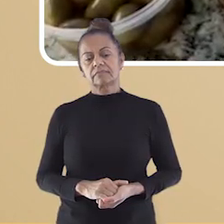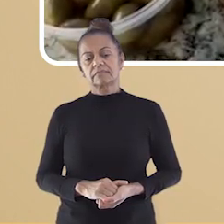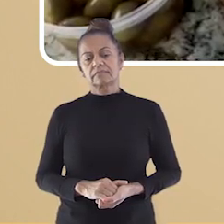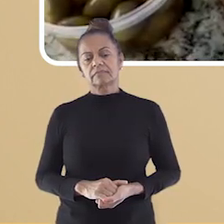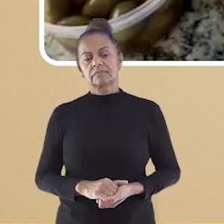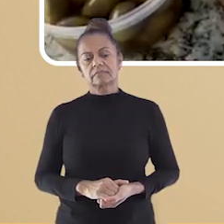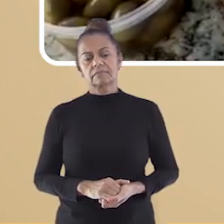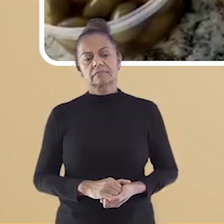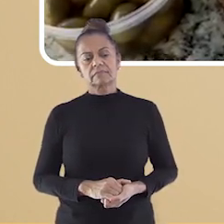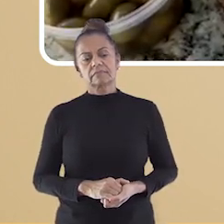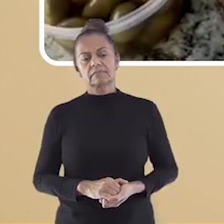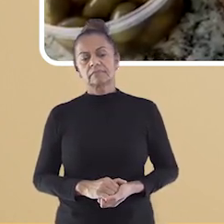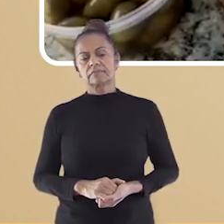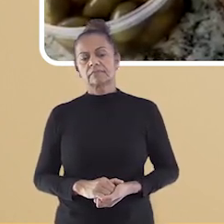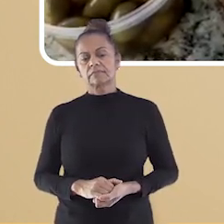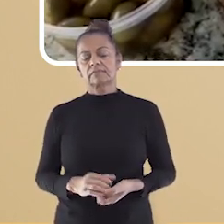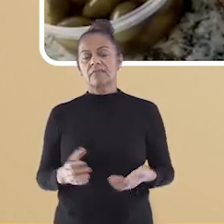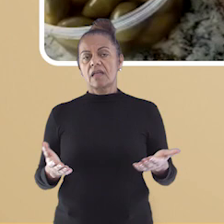mais um pouquinho